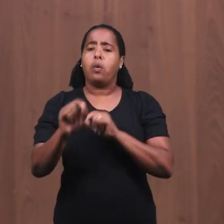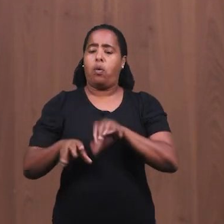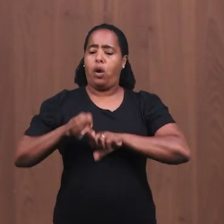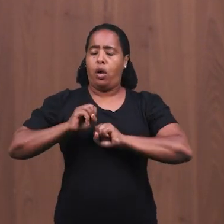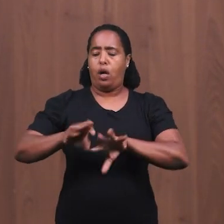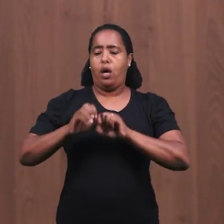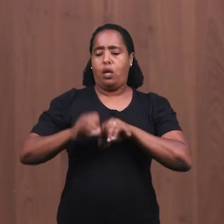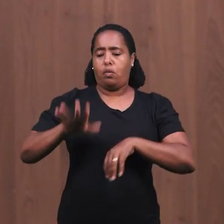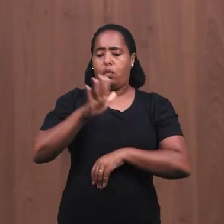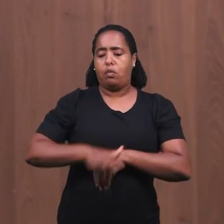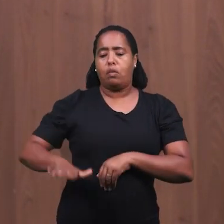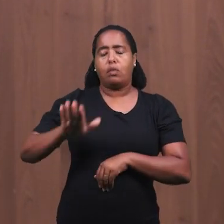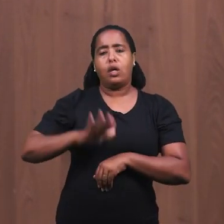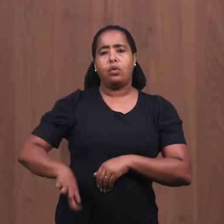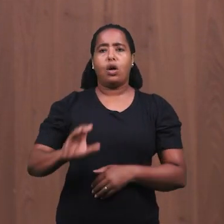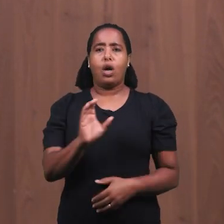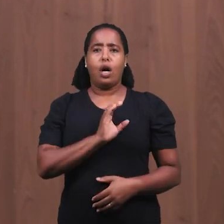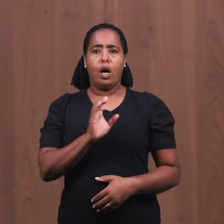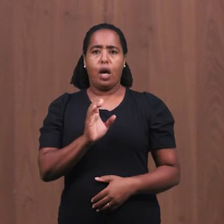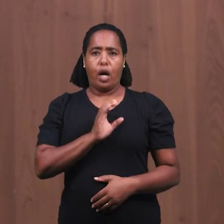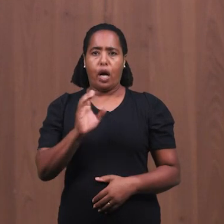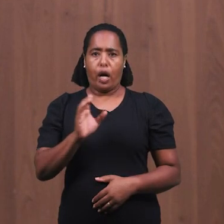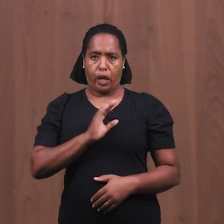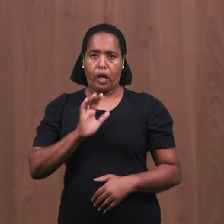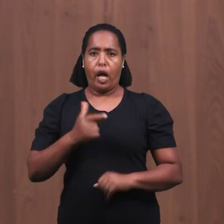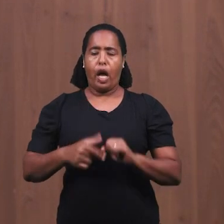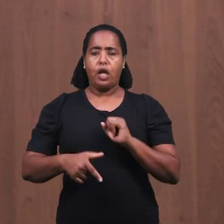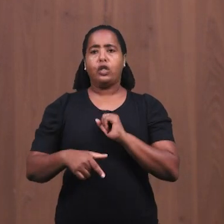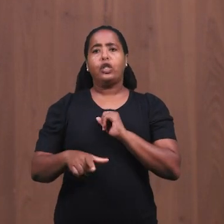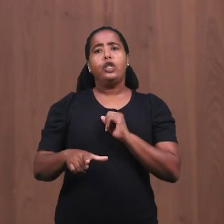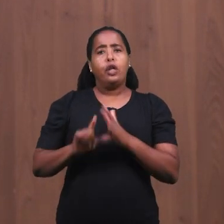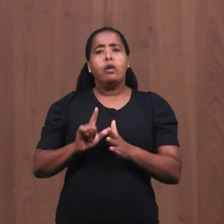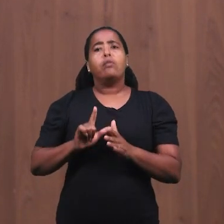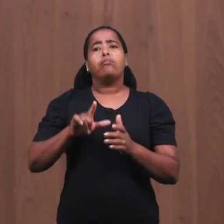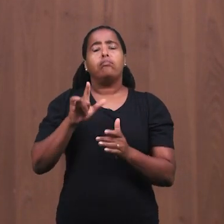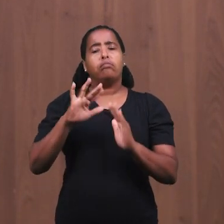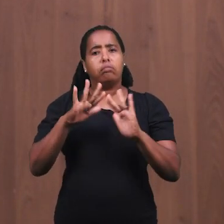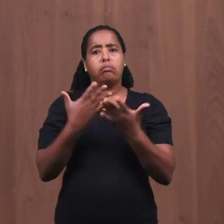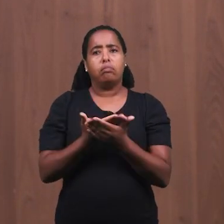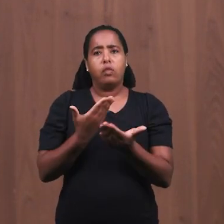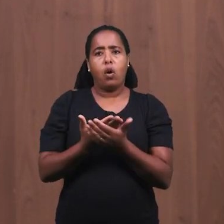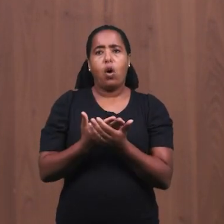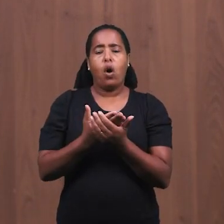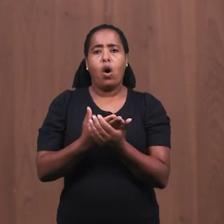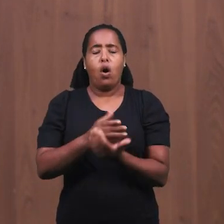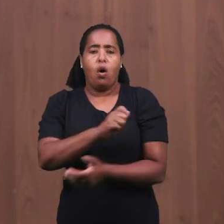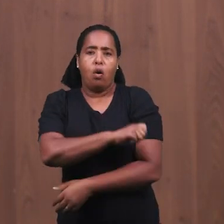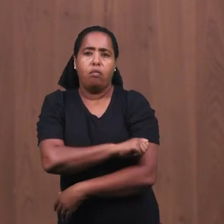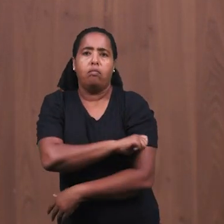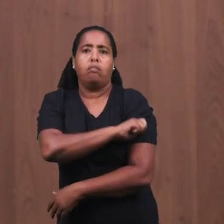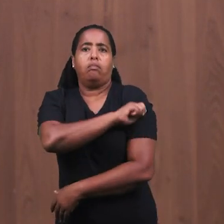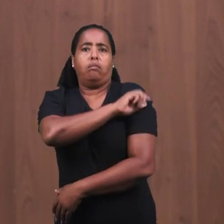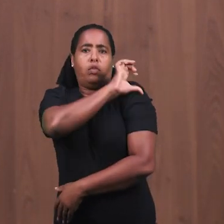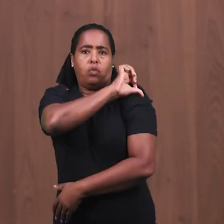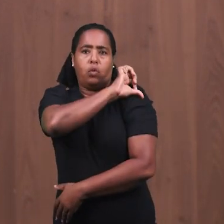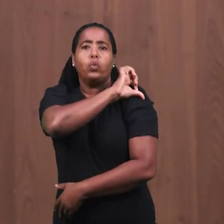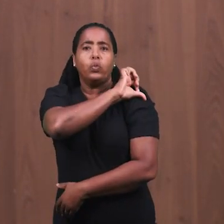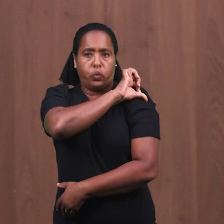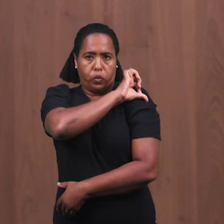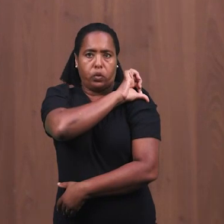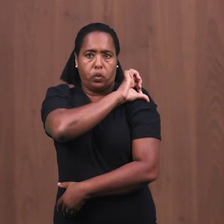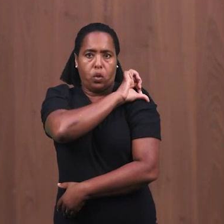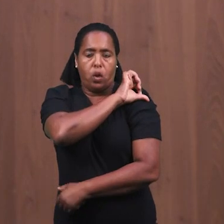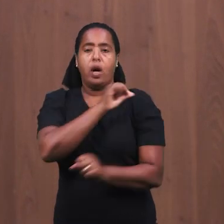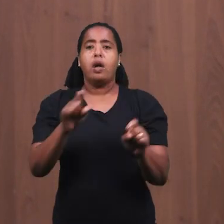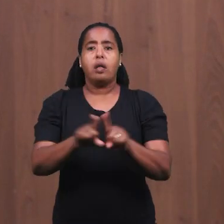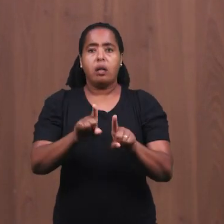educação infantil, a etapa de creche e pré-escola, o ensino fundamental do 1º ao 9º